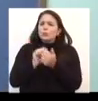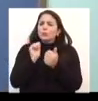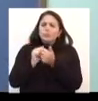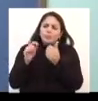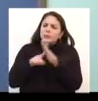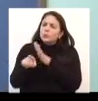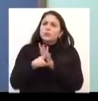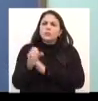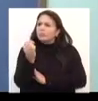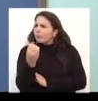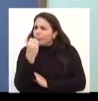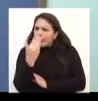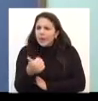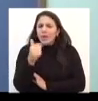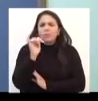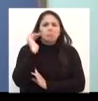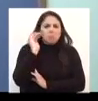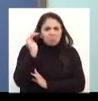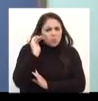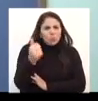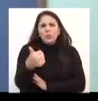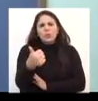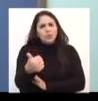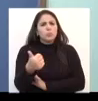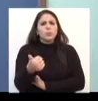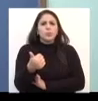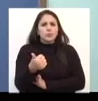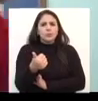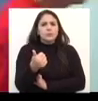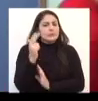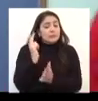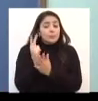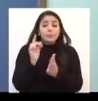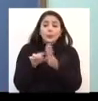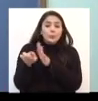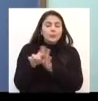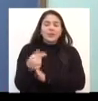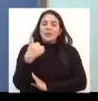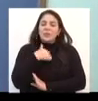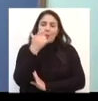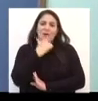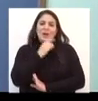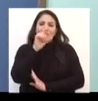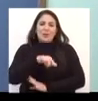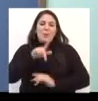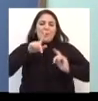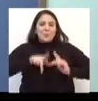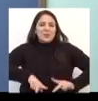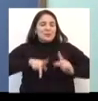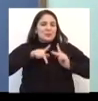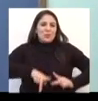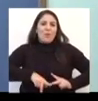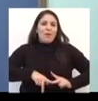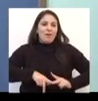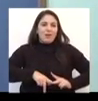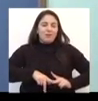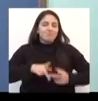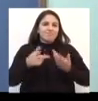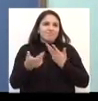cima, perguntando para a gente como é que está, como é que não está. Então eu considero ele uma pessoa